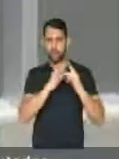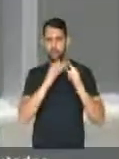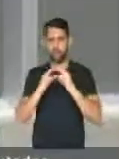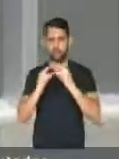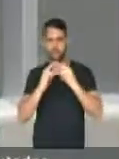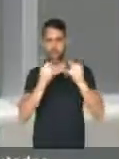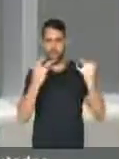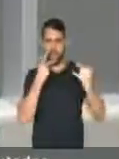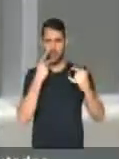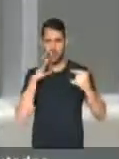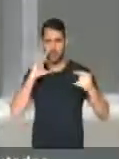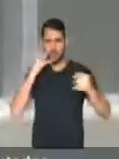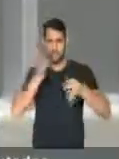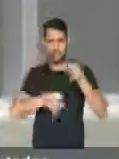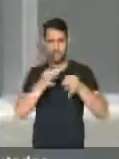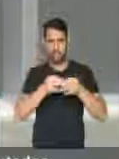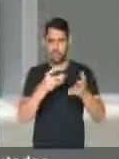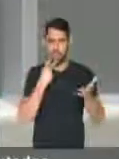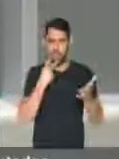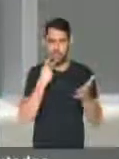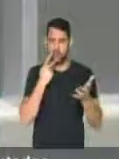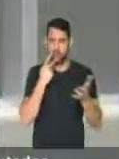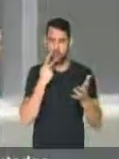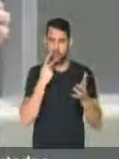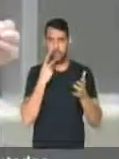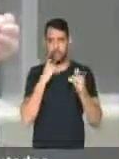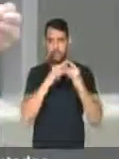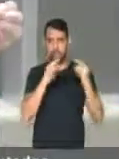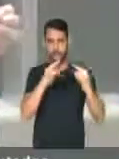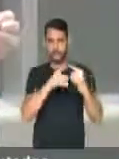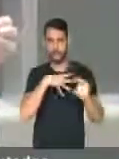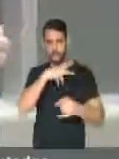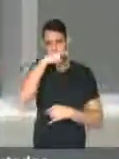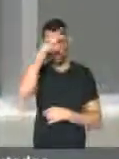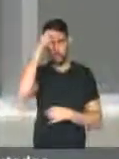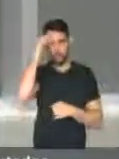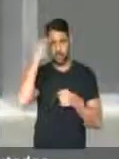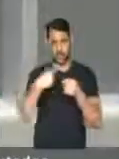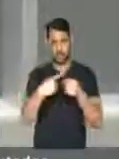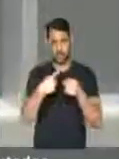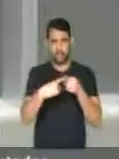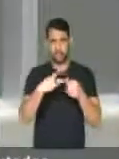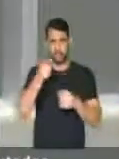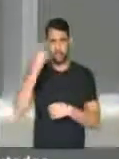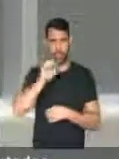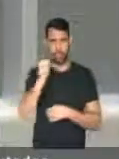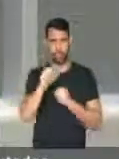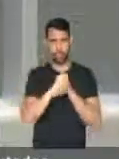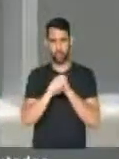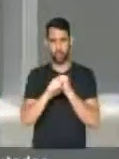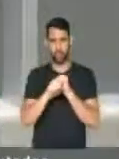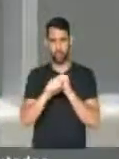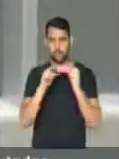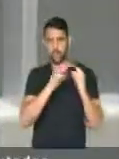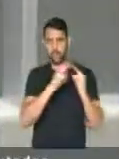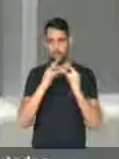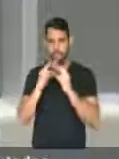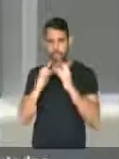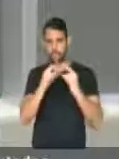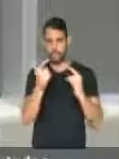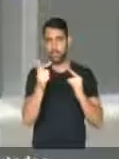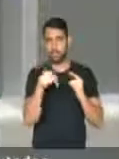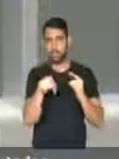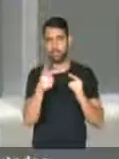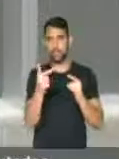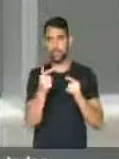que foi baseado na decisão judicial é ser anti eu fui prefeito da cidade durante oito anos ter antes não